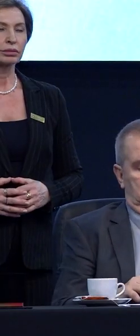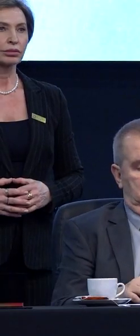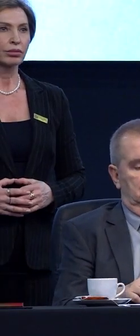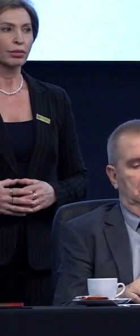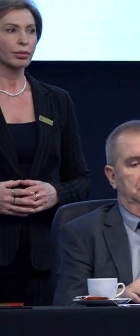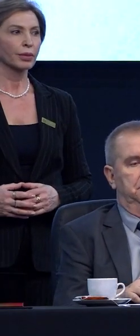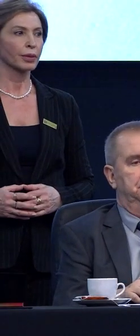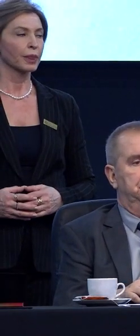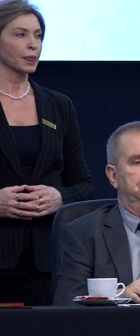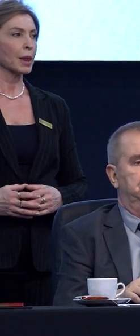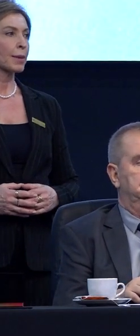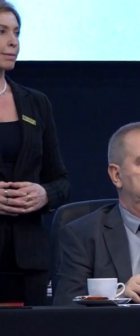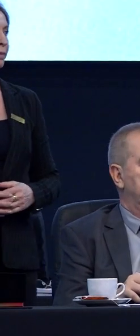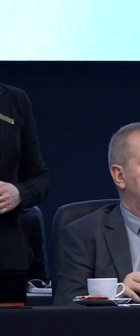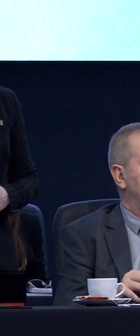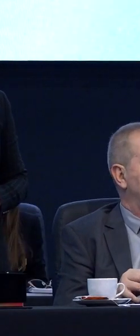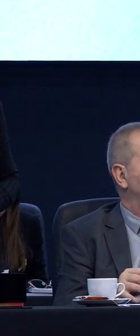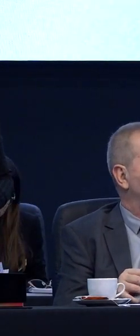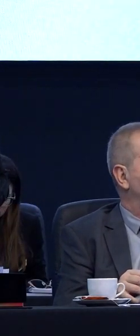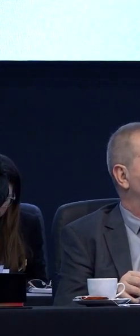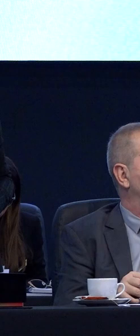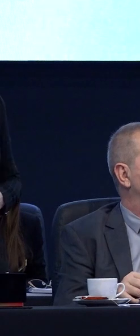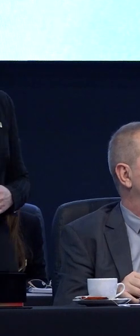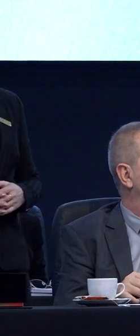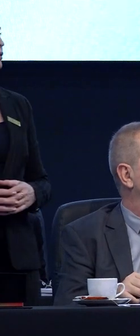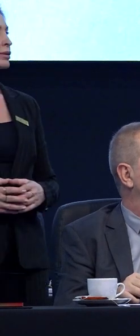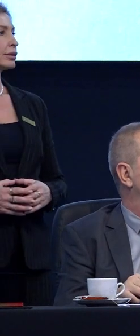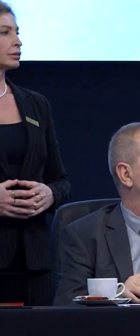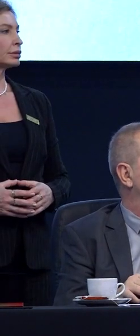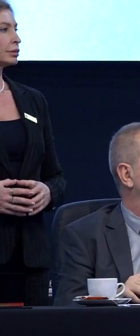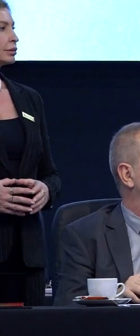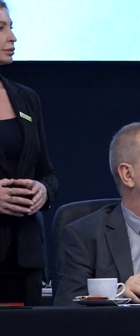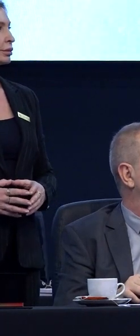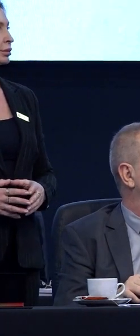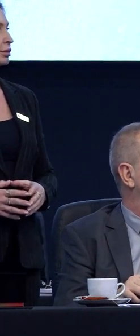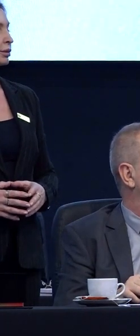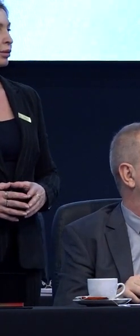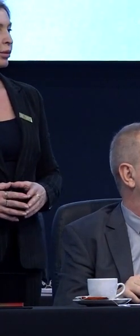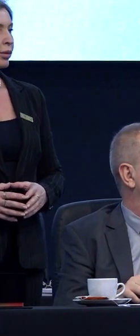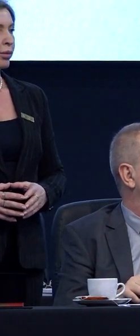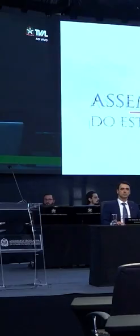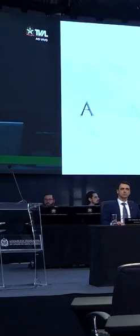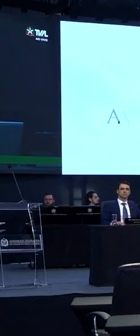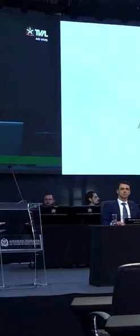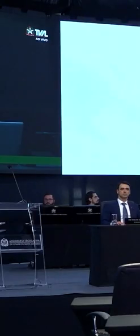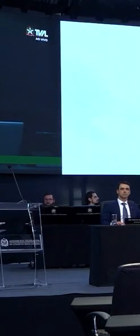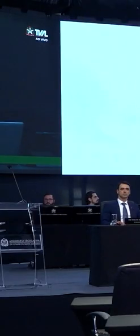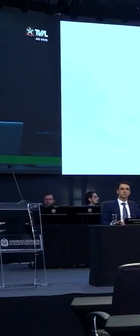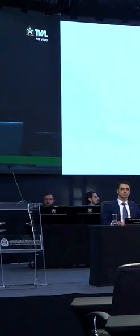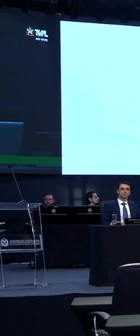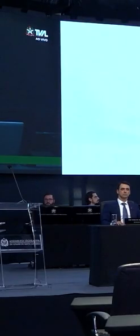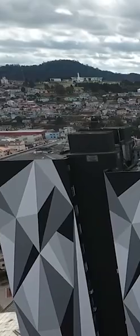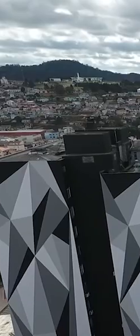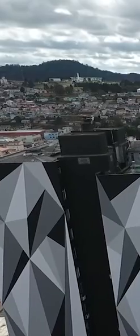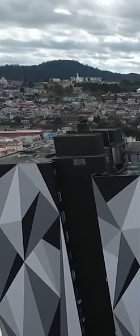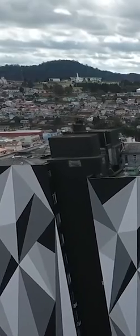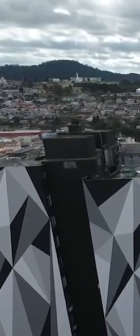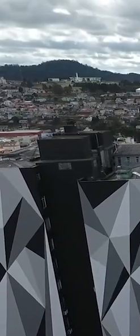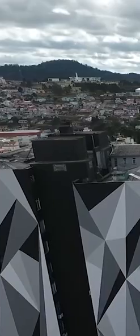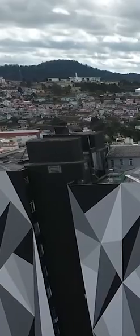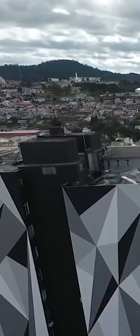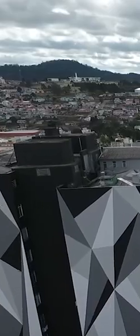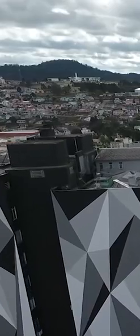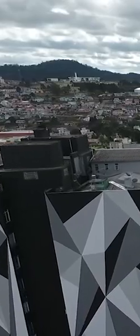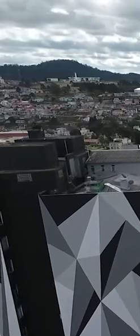As sessões ordinárias dos dias 12 e 13 de novembro ocorreram no espaço Centro Serra Convention Center, em Lages. O município